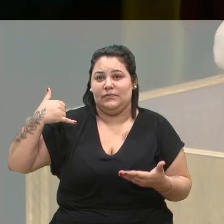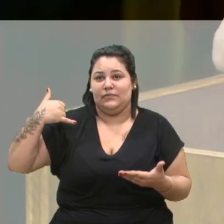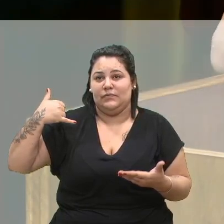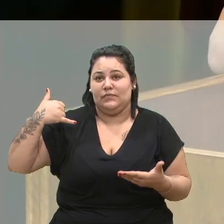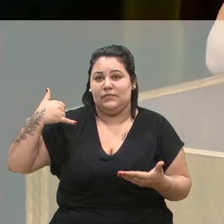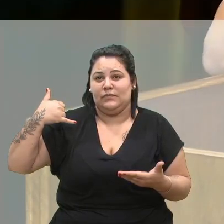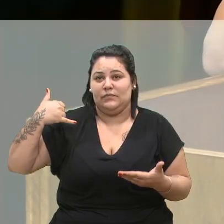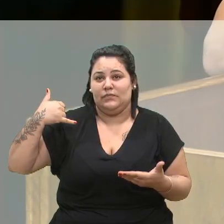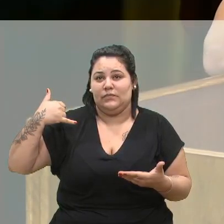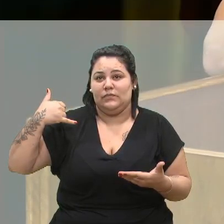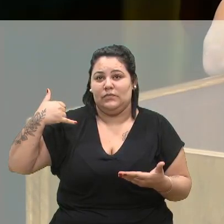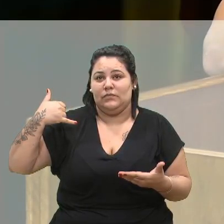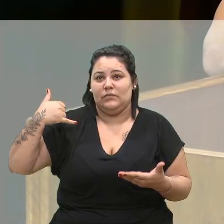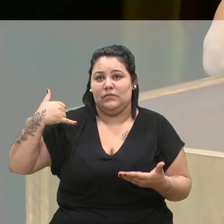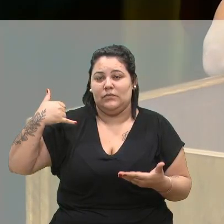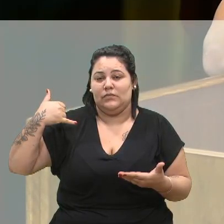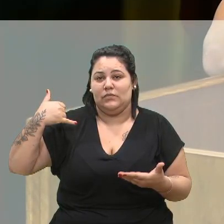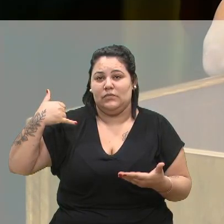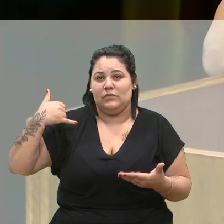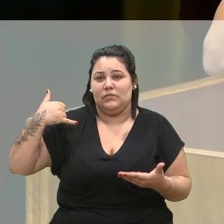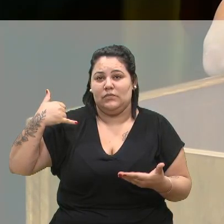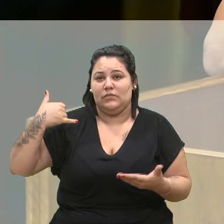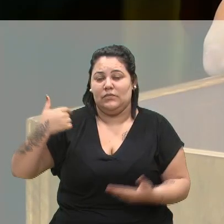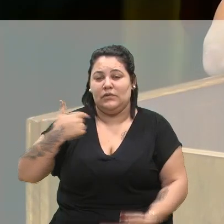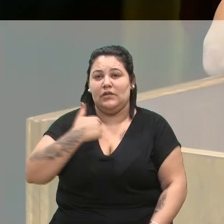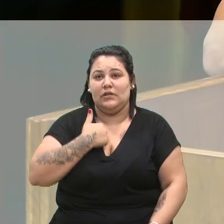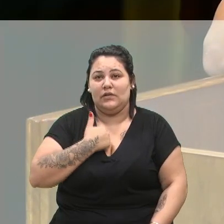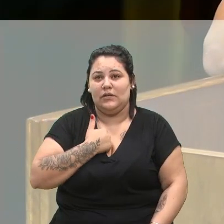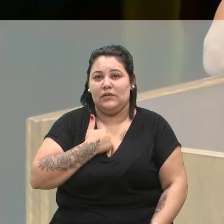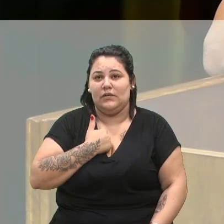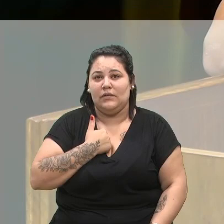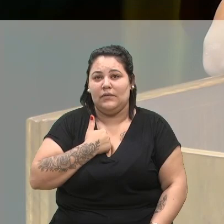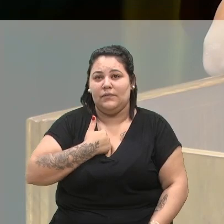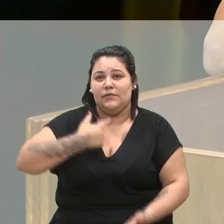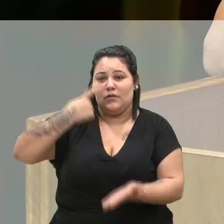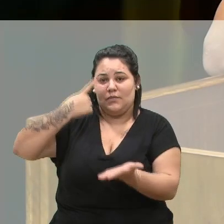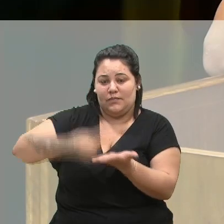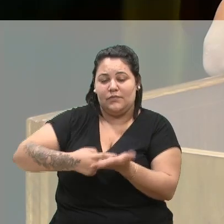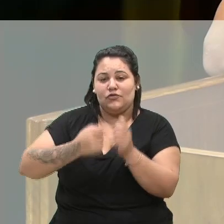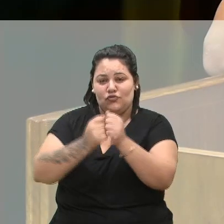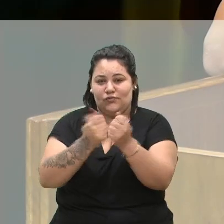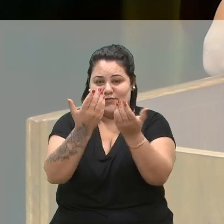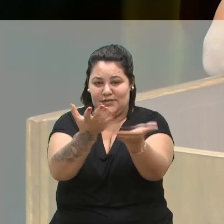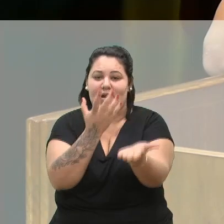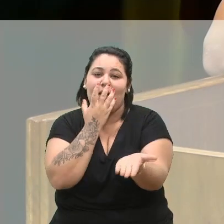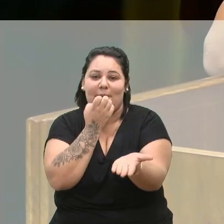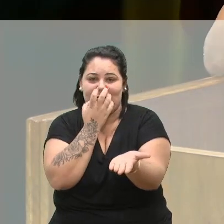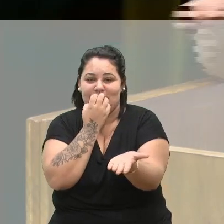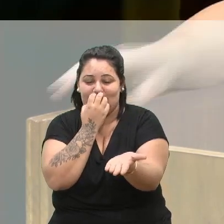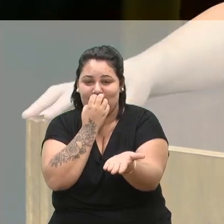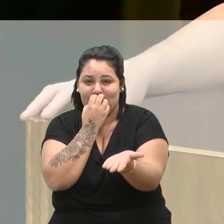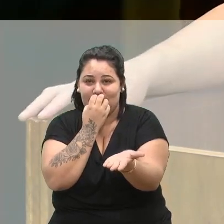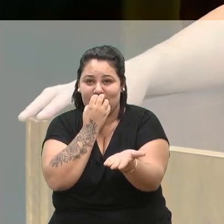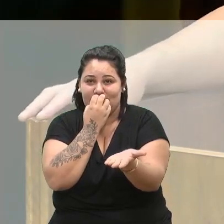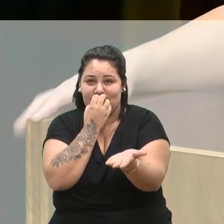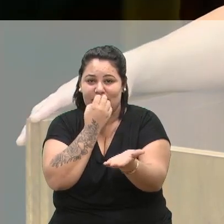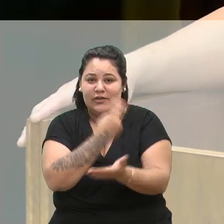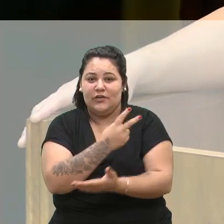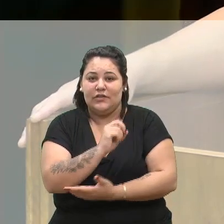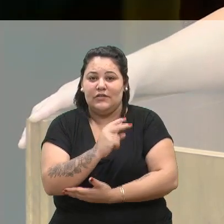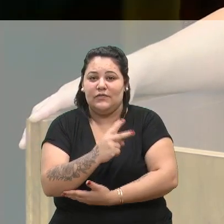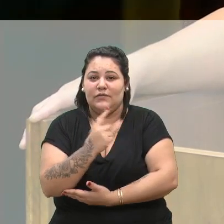vereador. E eu firmei um compromisso com o senhor, vereador Camilles, naquele